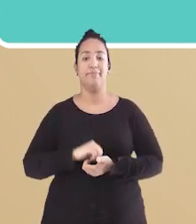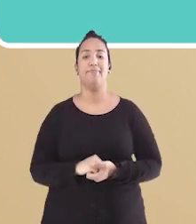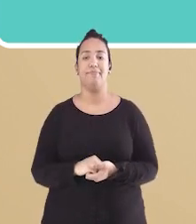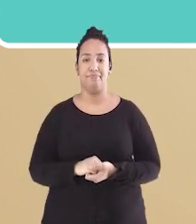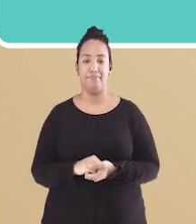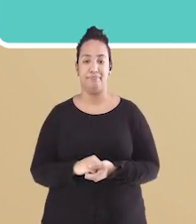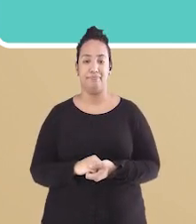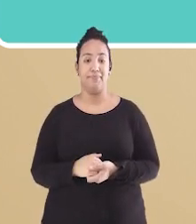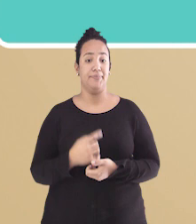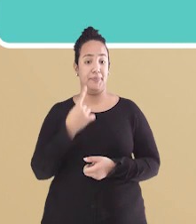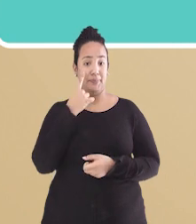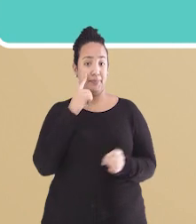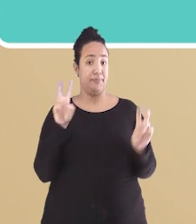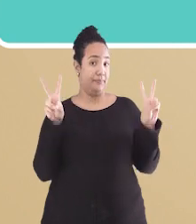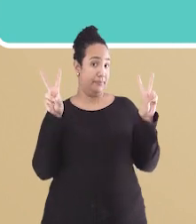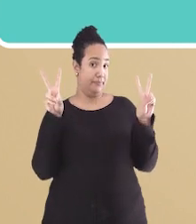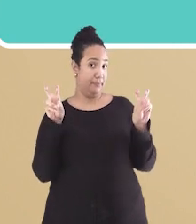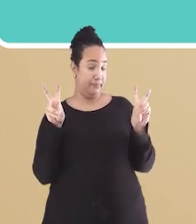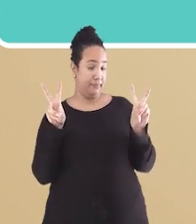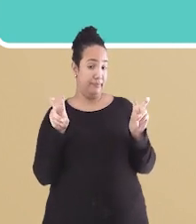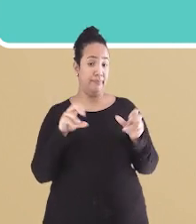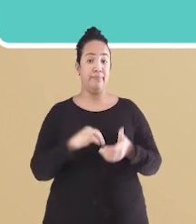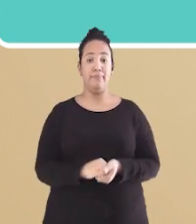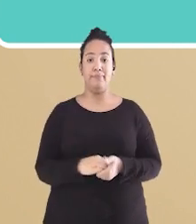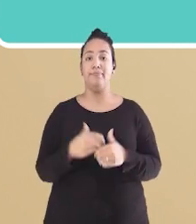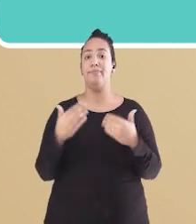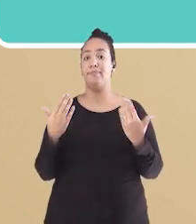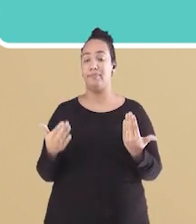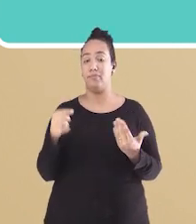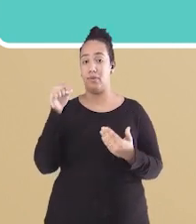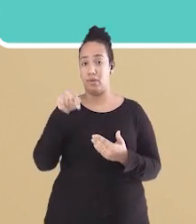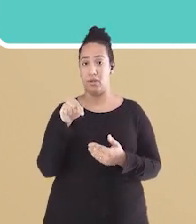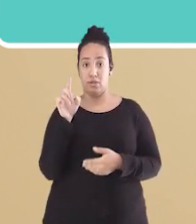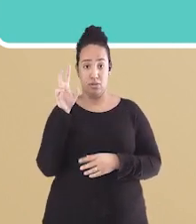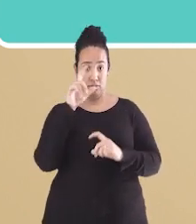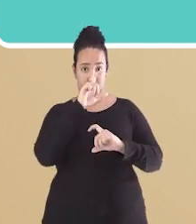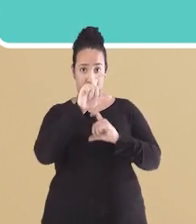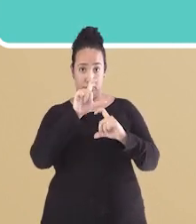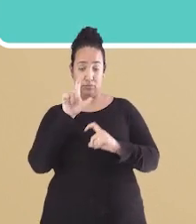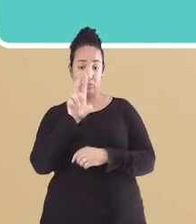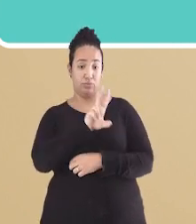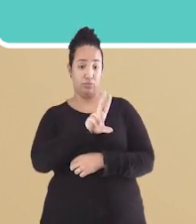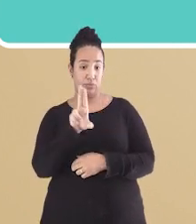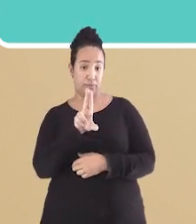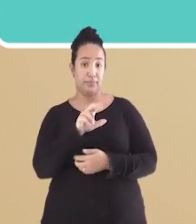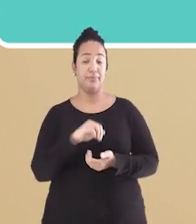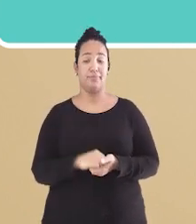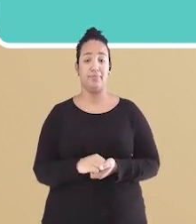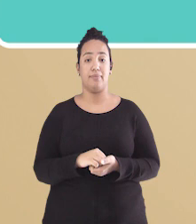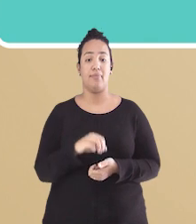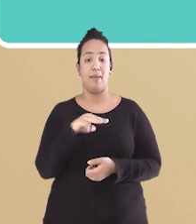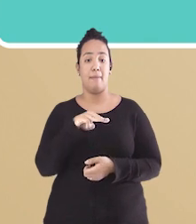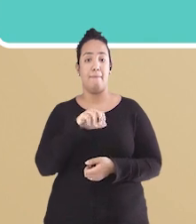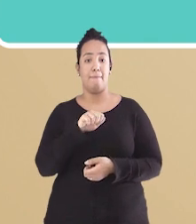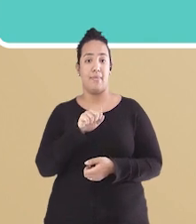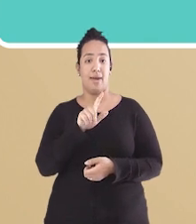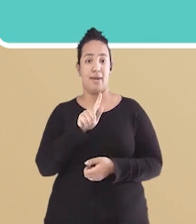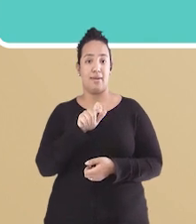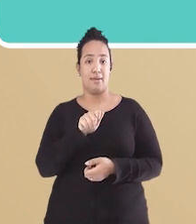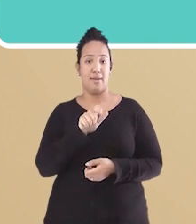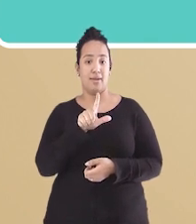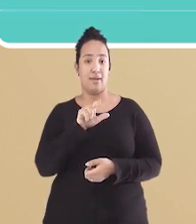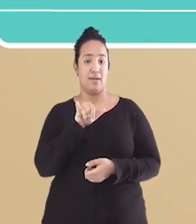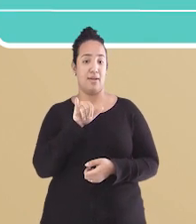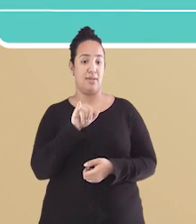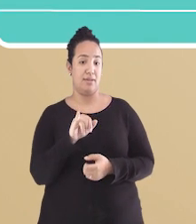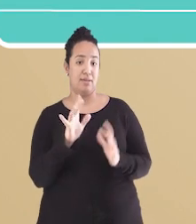Acima vem o título da história. O título dessa HQ é Magali em A